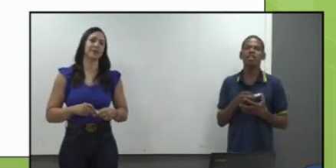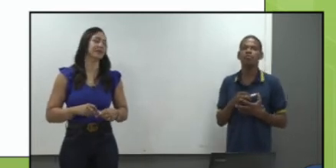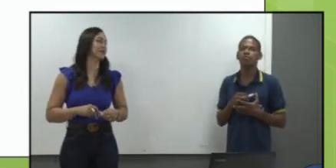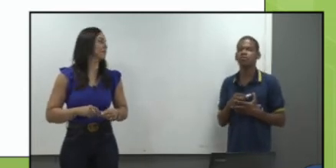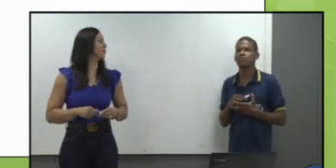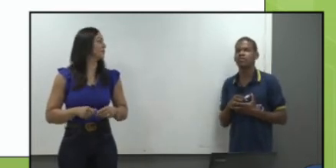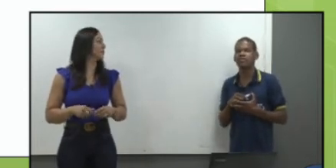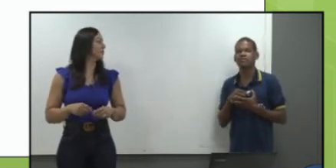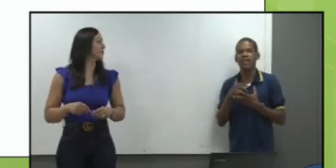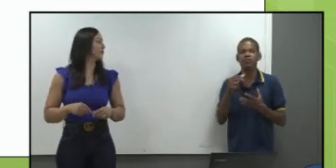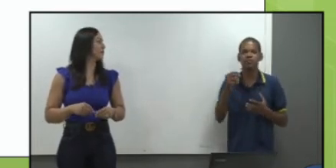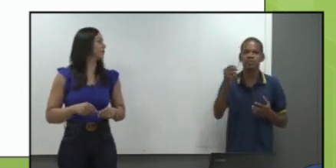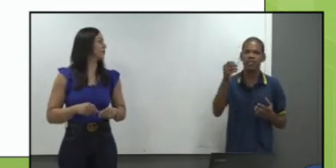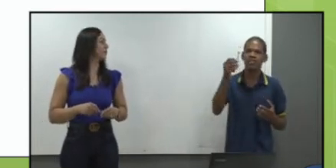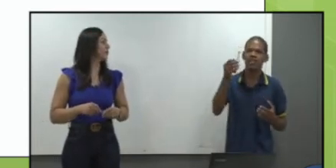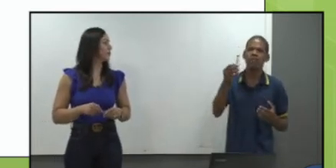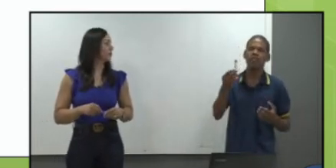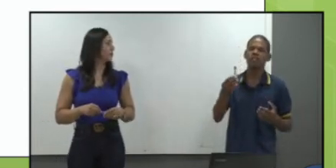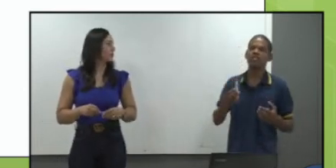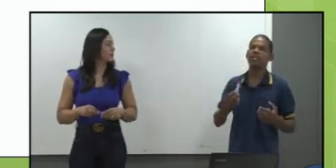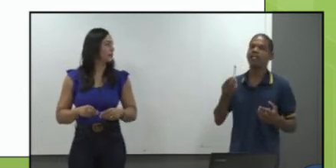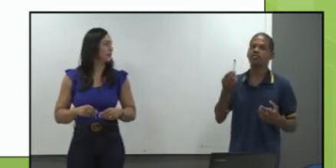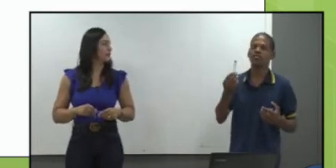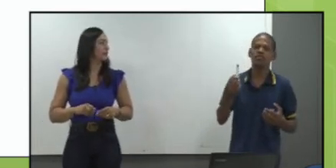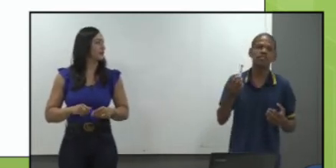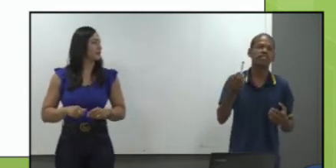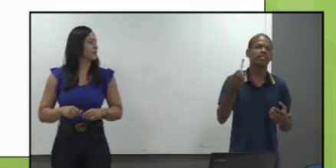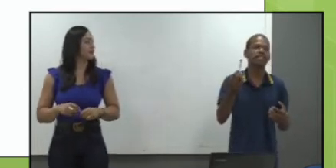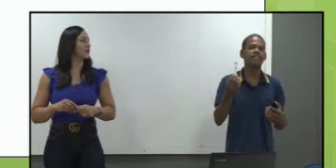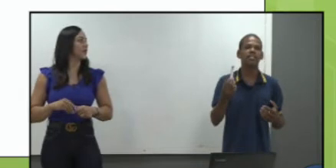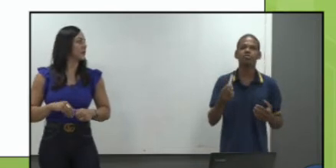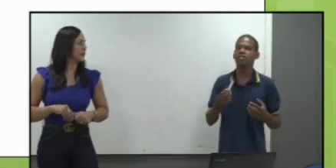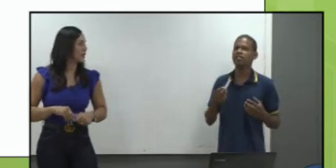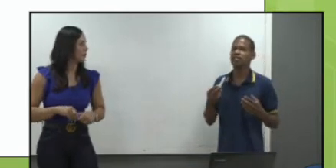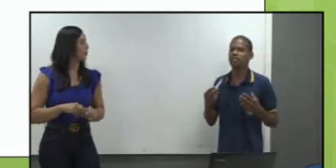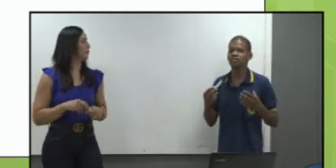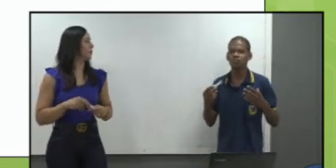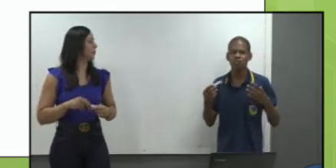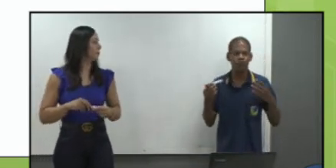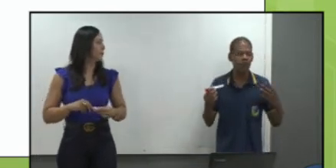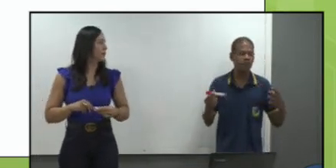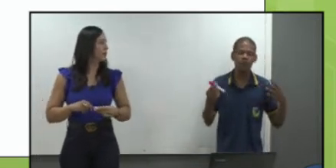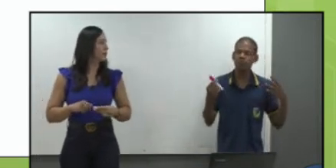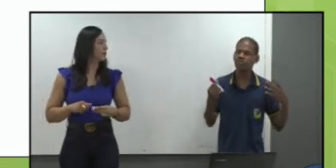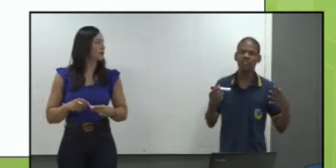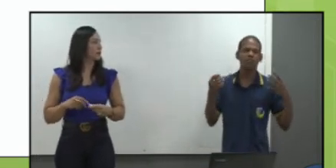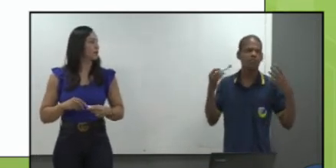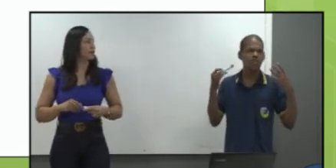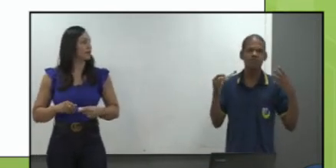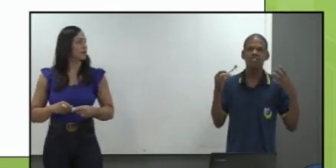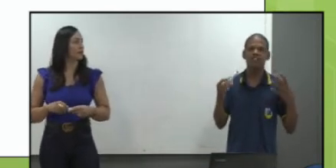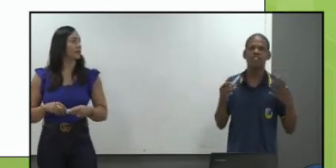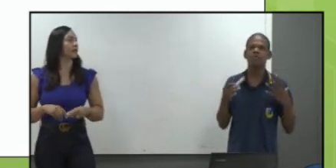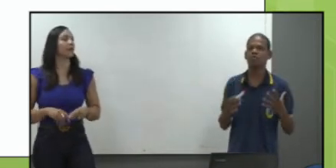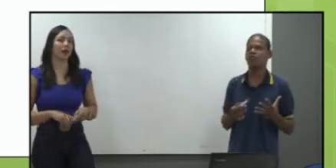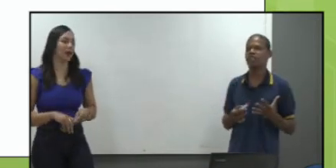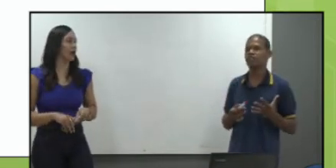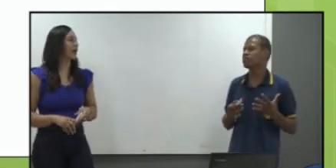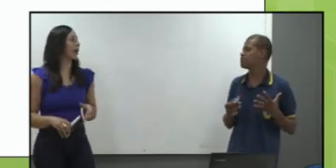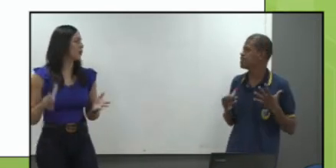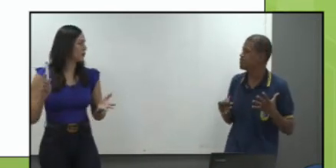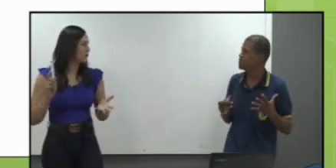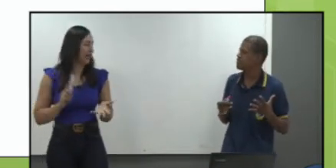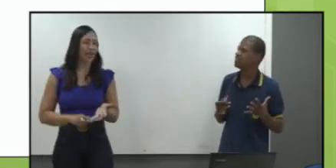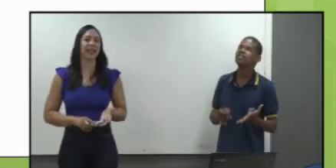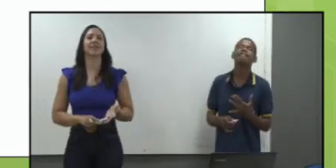aqui em Pernambuco, tem vários intérpretes, né? Cantores, né? Isso que tem o frevo como sangue, corre mesmo nas vezes, mesmo o frango.